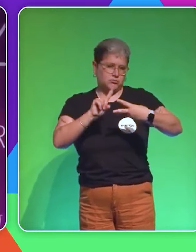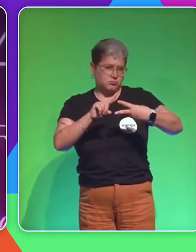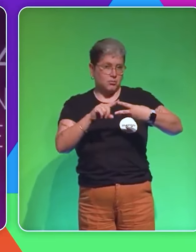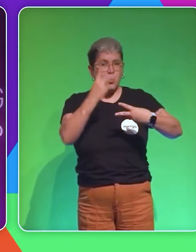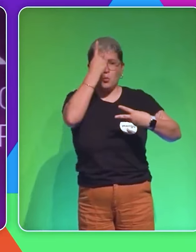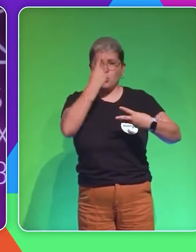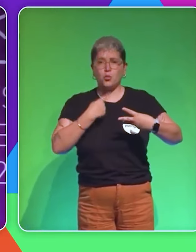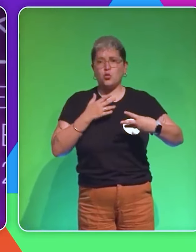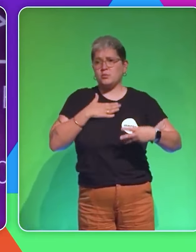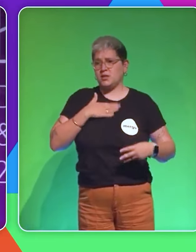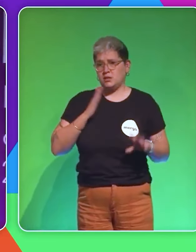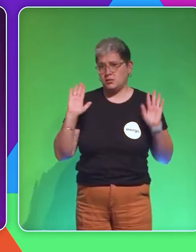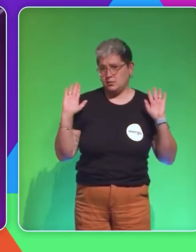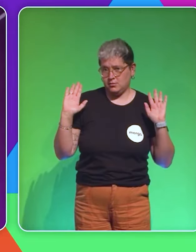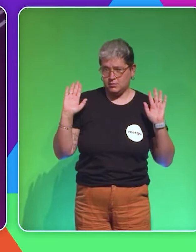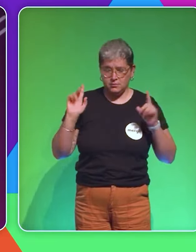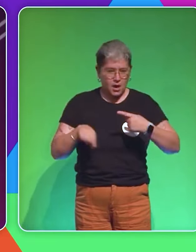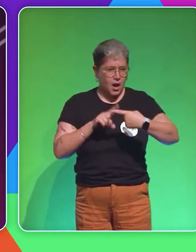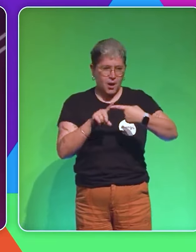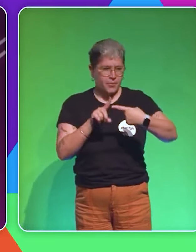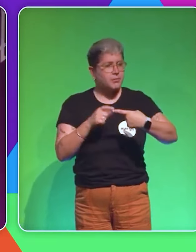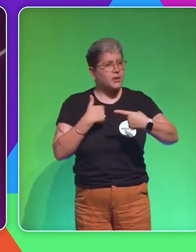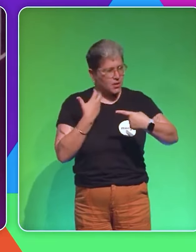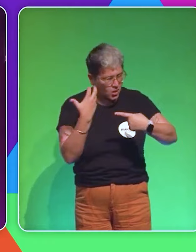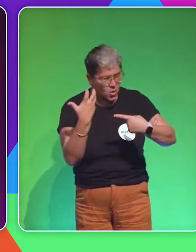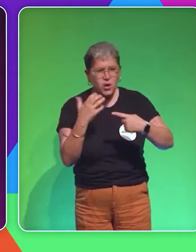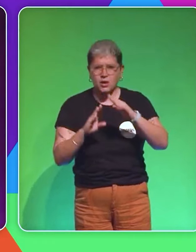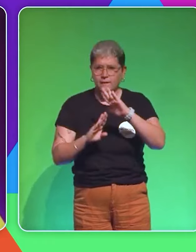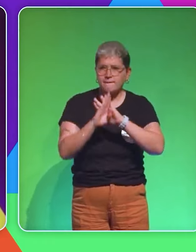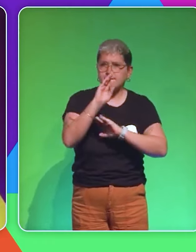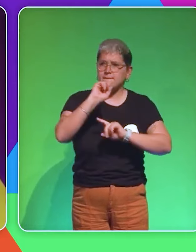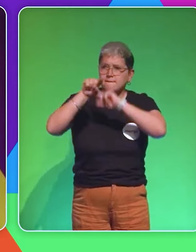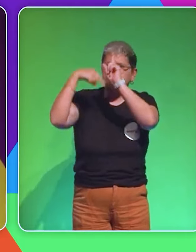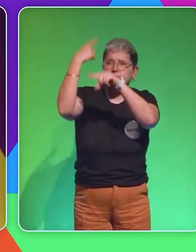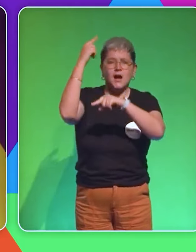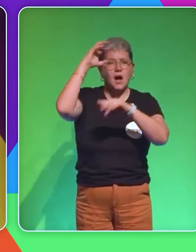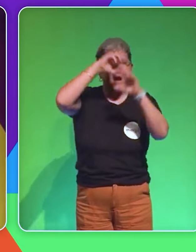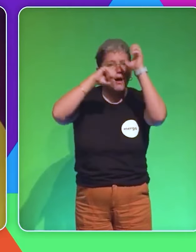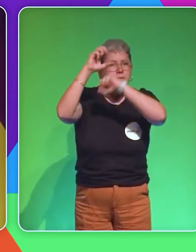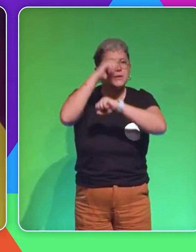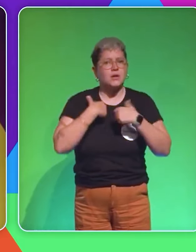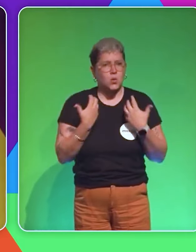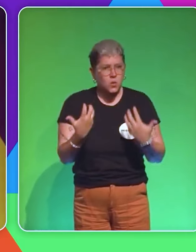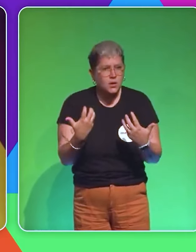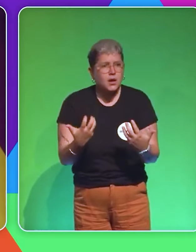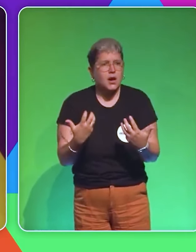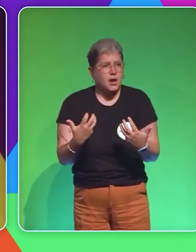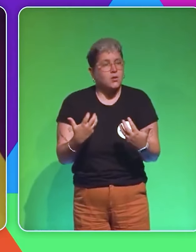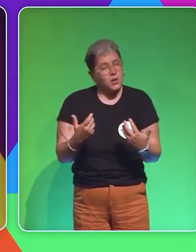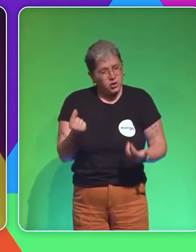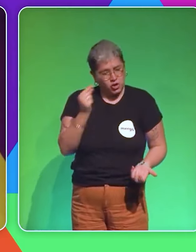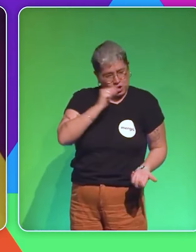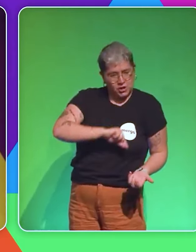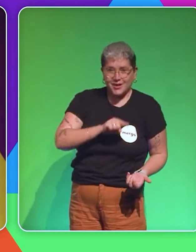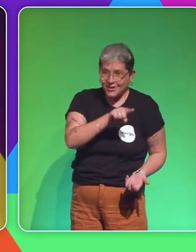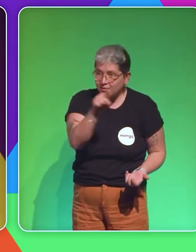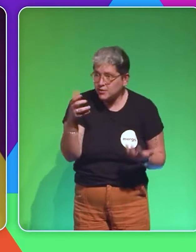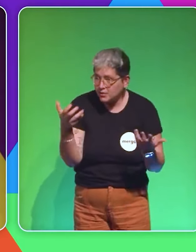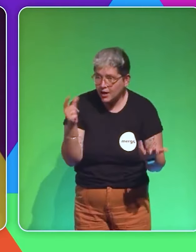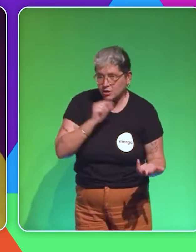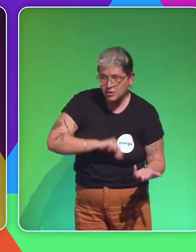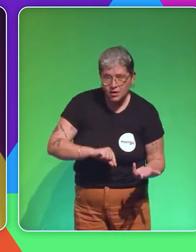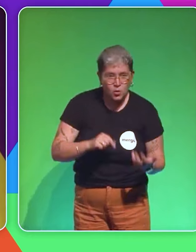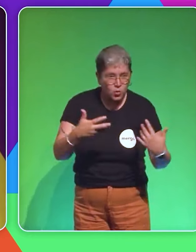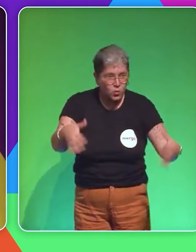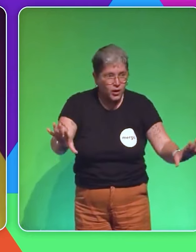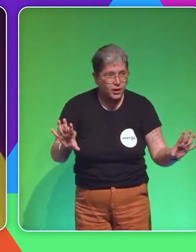não vou mentir para vocês eu quero eu quero crescer eu quero evoluir eu quero aprender eu quero desenvolver eu quero ganhar dinheiro também vocês querem quem aqui não